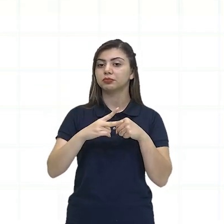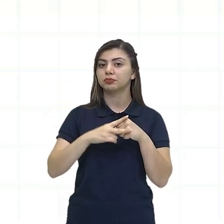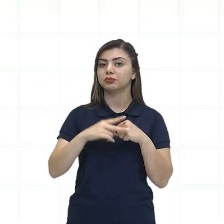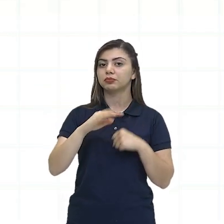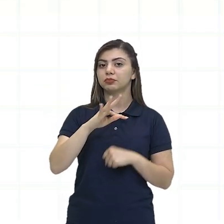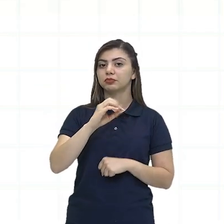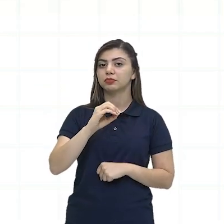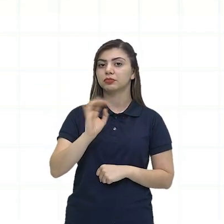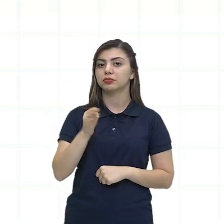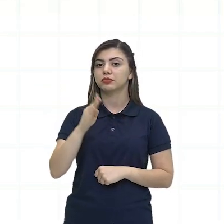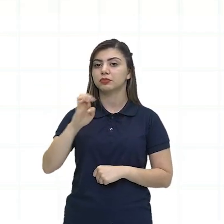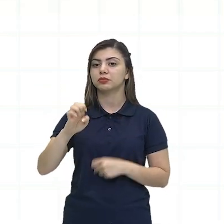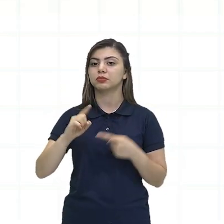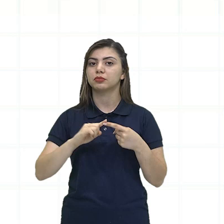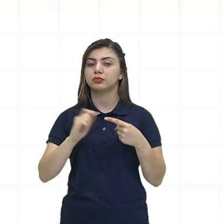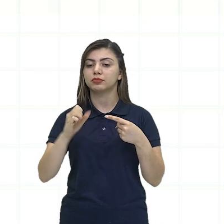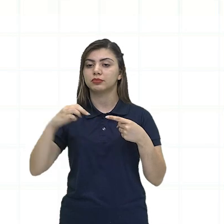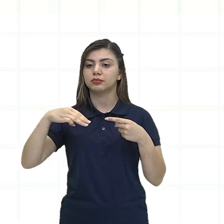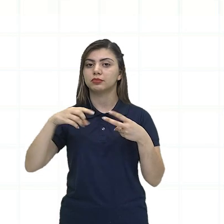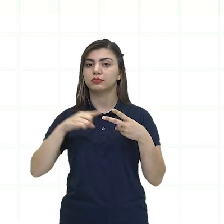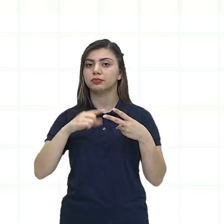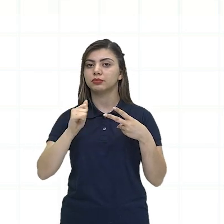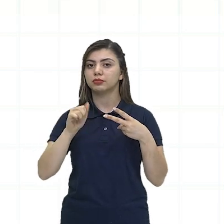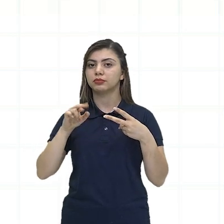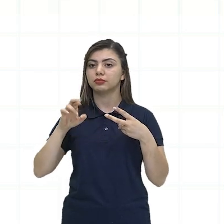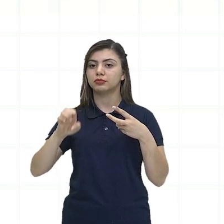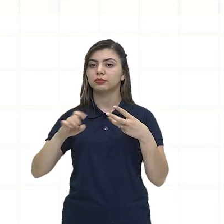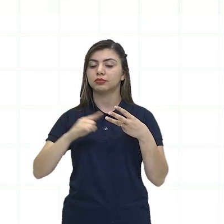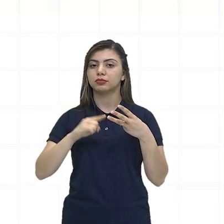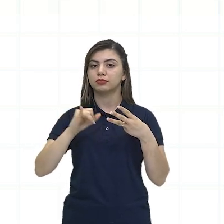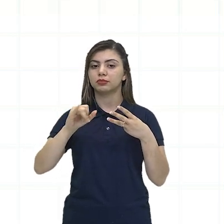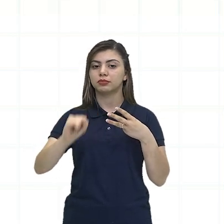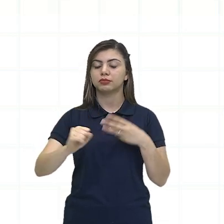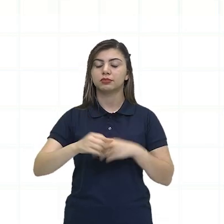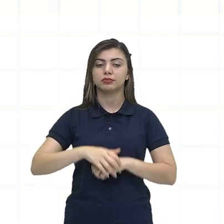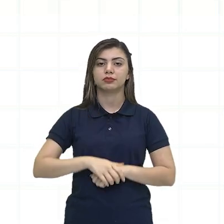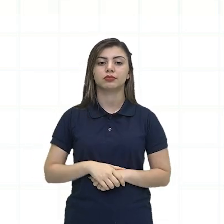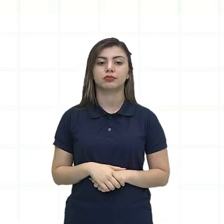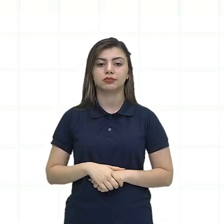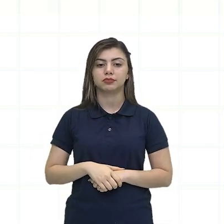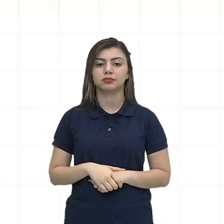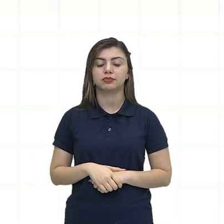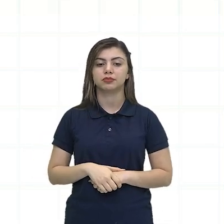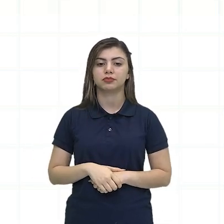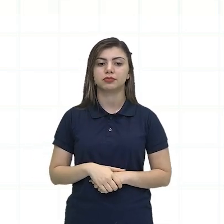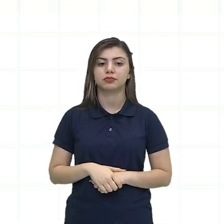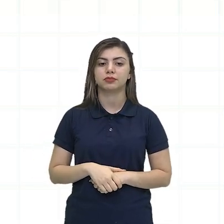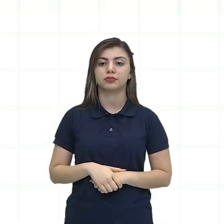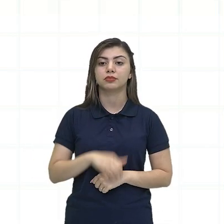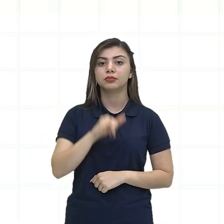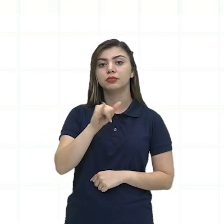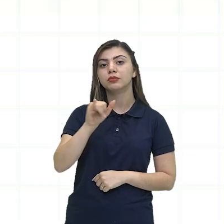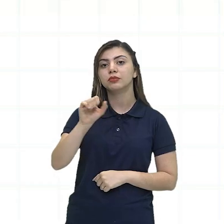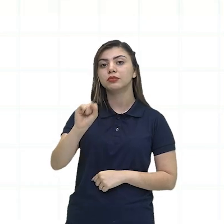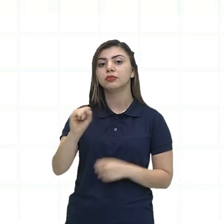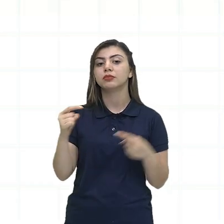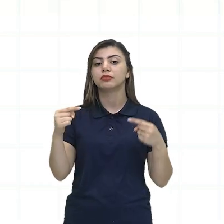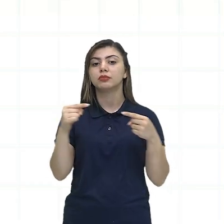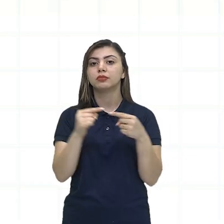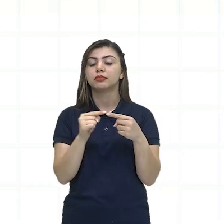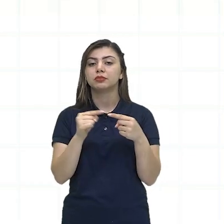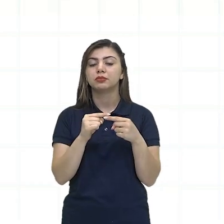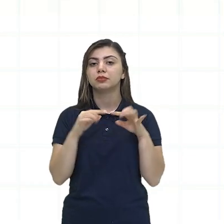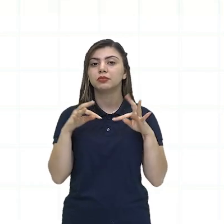Ele será utilizado conforme eu vou falando aqui para vocês. Preste atenção, pay attention. O is para tudo que estiver